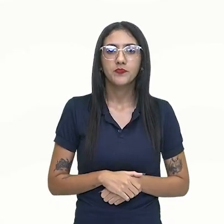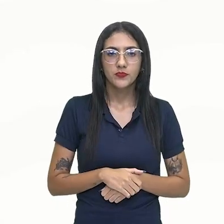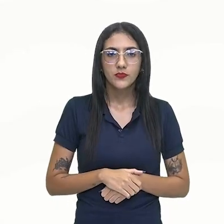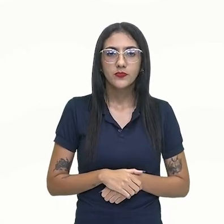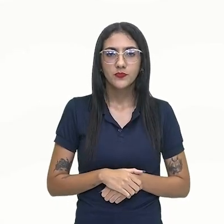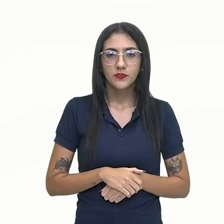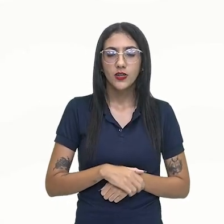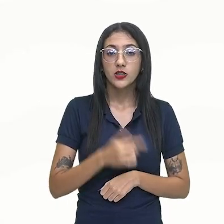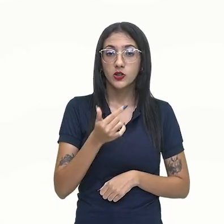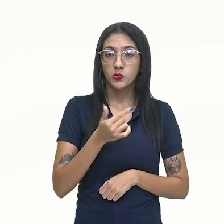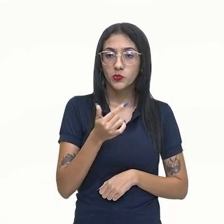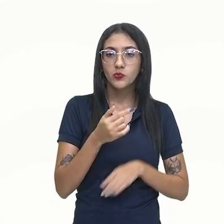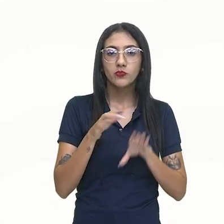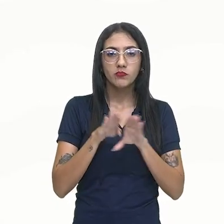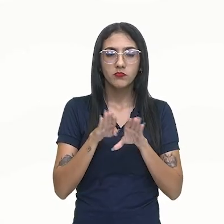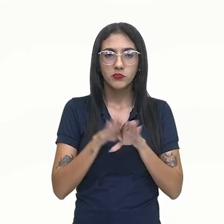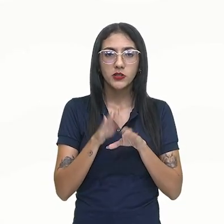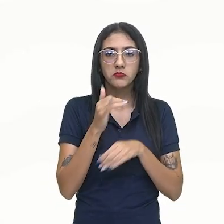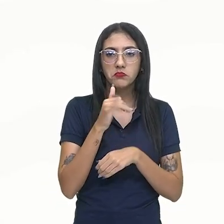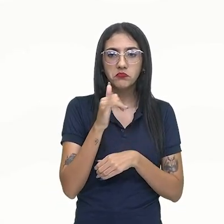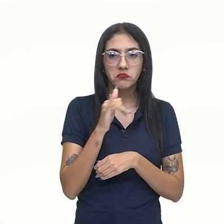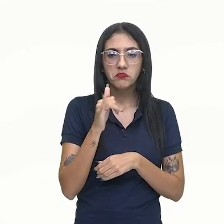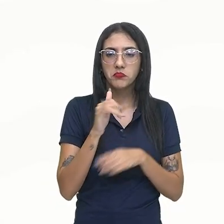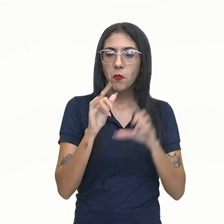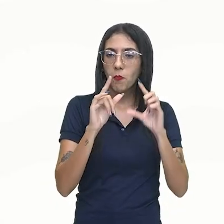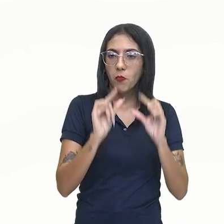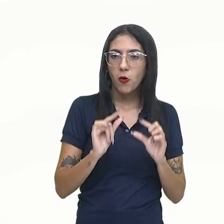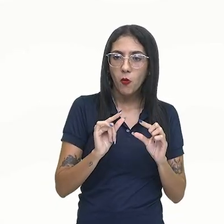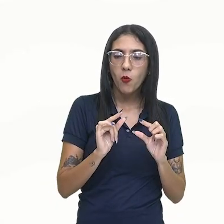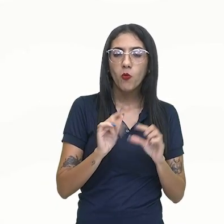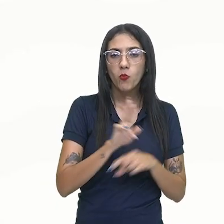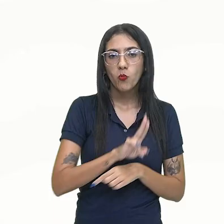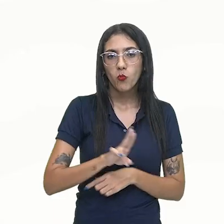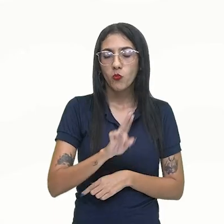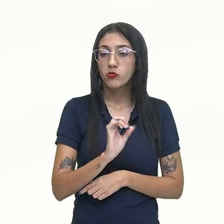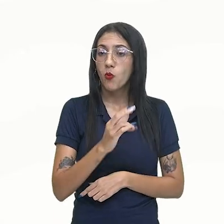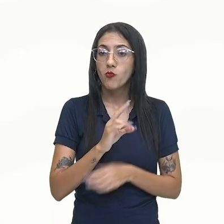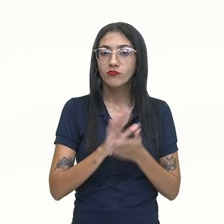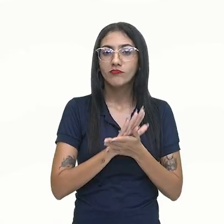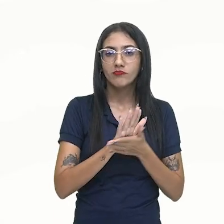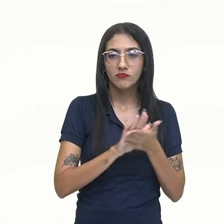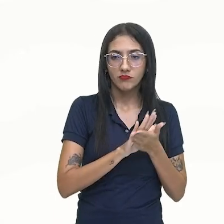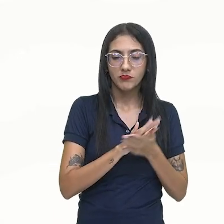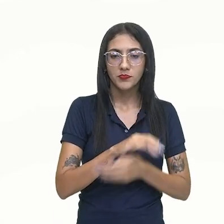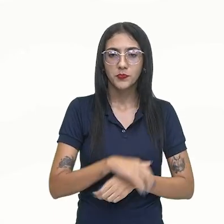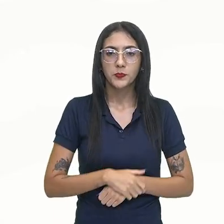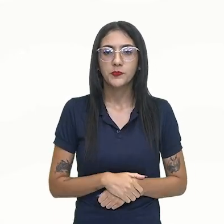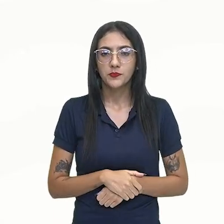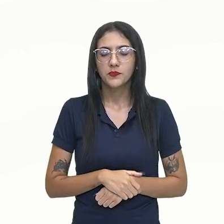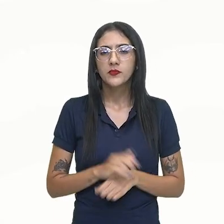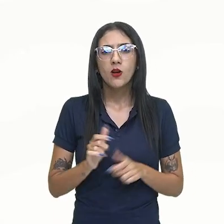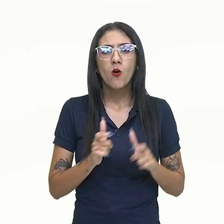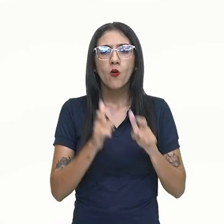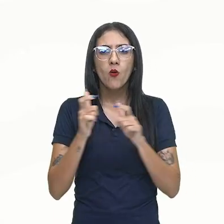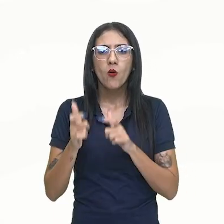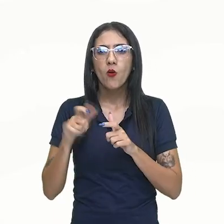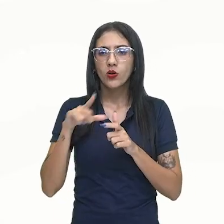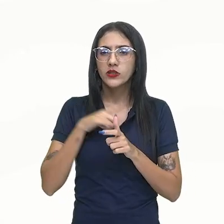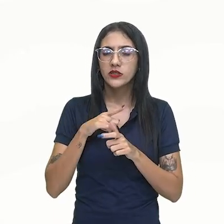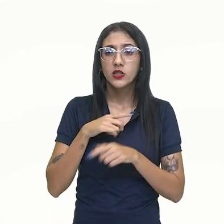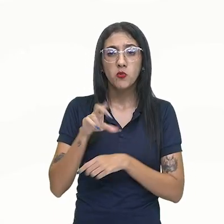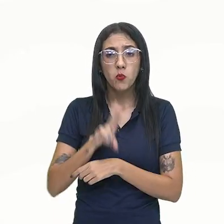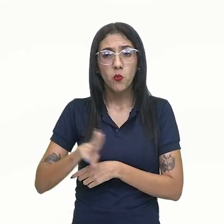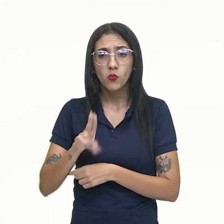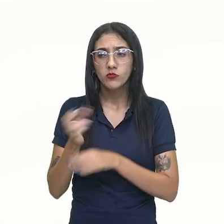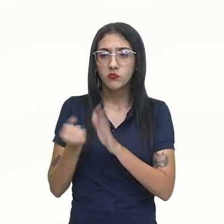difusão facilitada com pouca energia e a difusão sem nenhuma. Aonde realmente vai haver um gasto